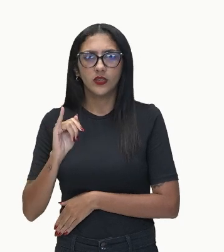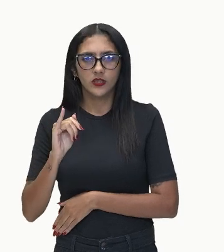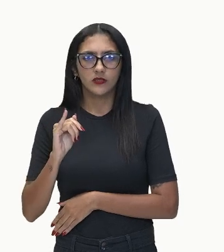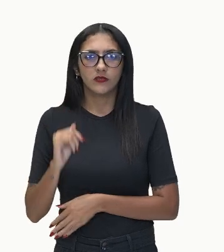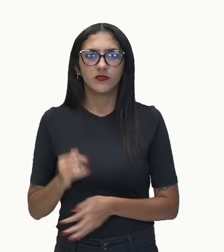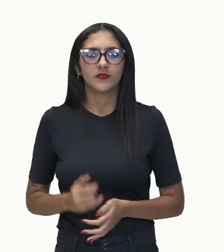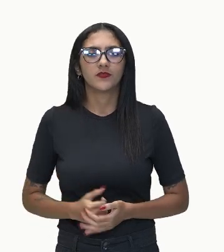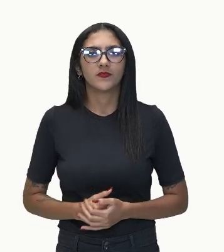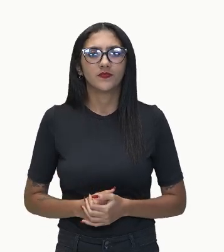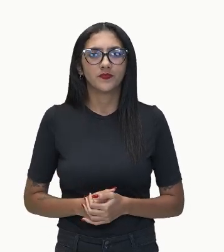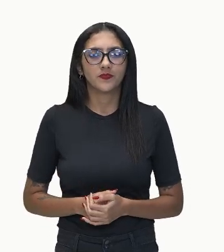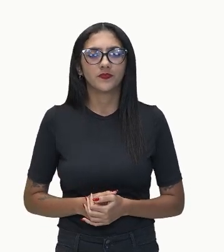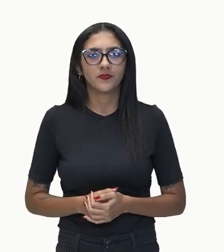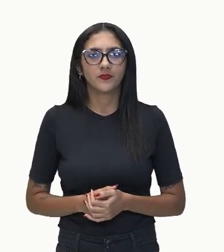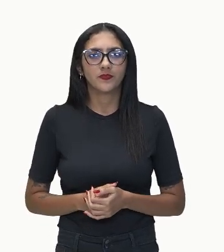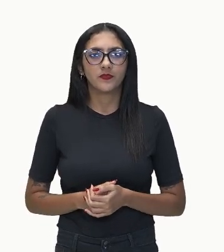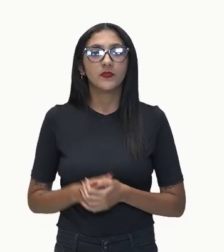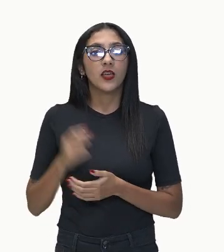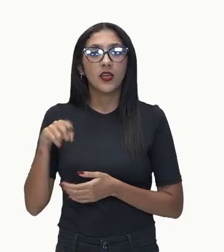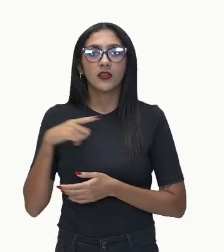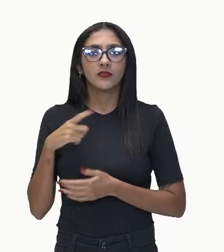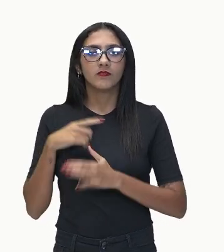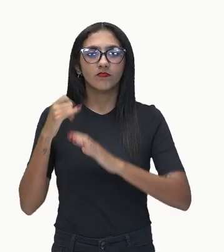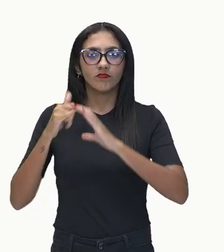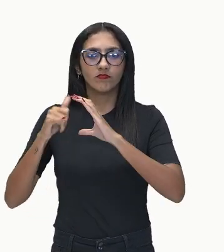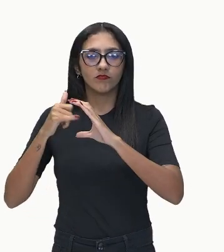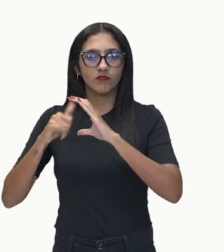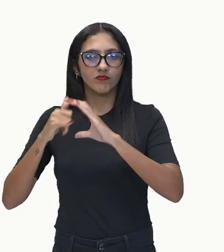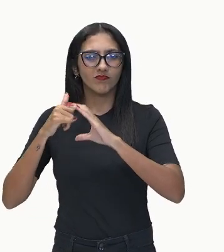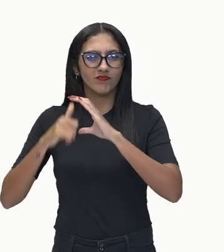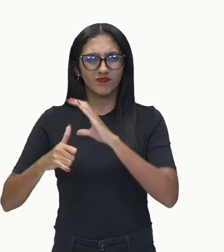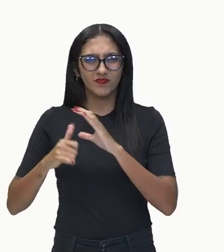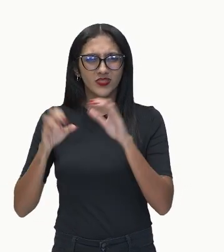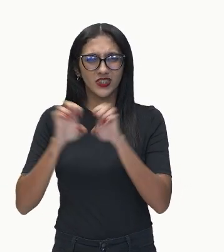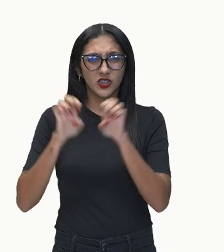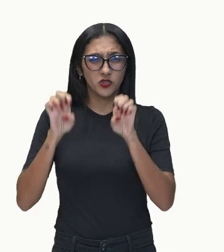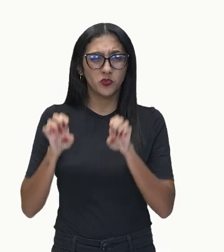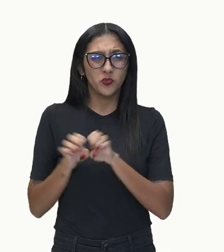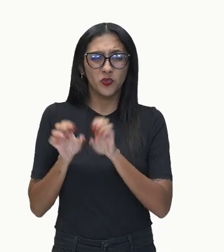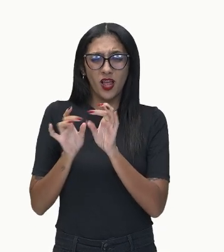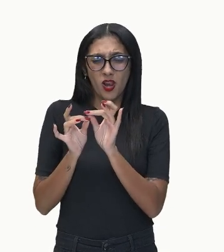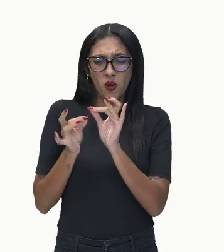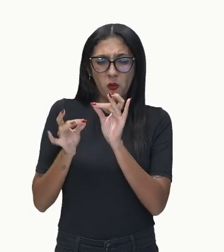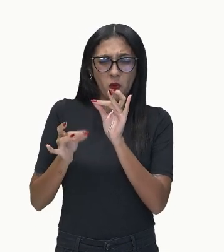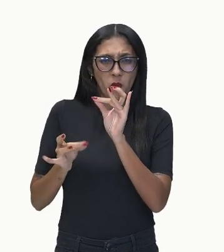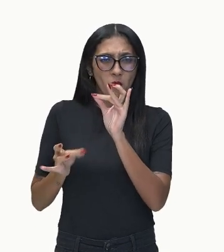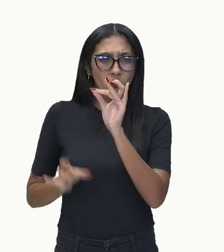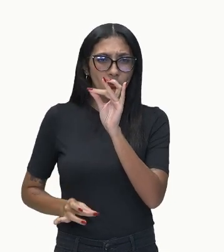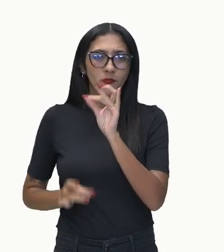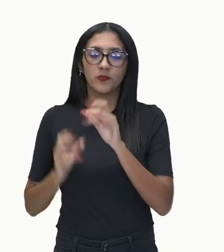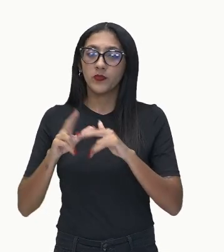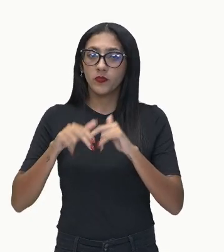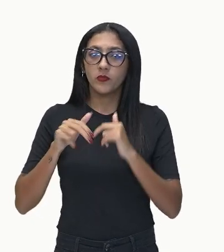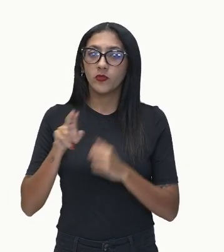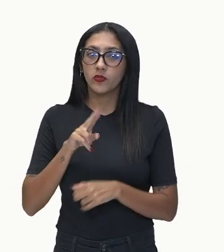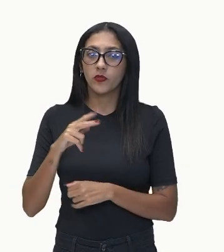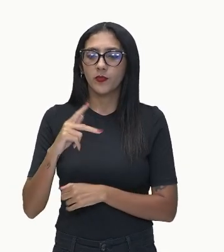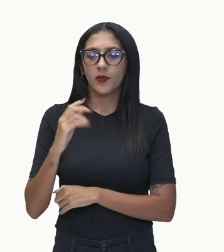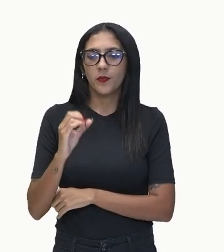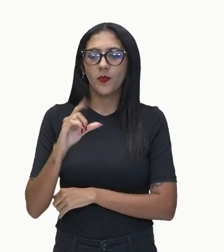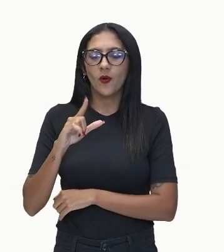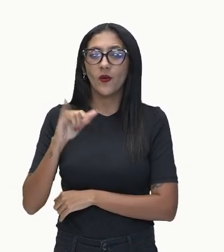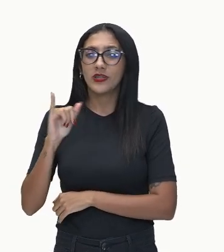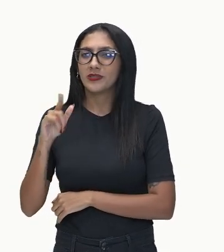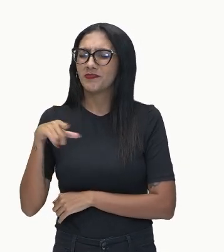polissacarídeos? São carboidratos de cadeias longas, por isso que eles são chamados de poli. Tem